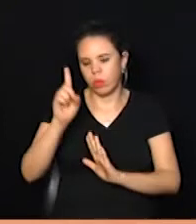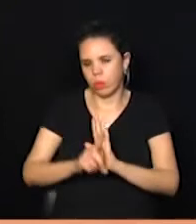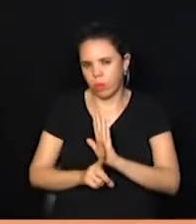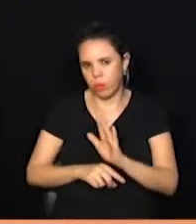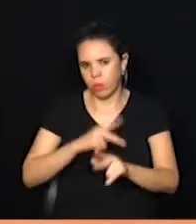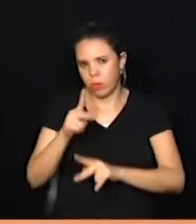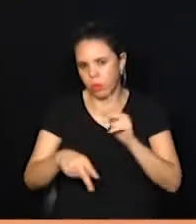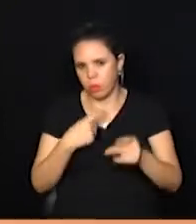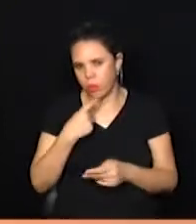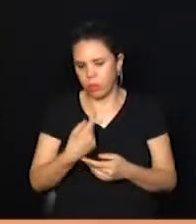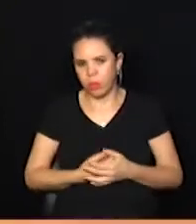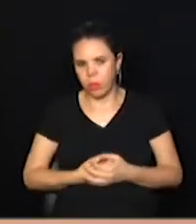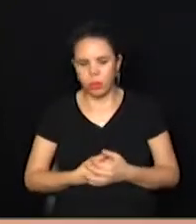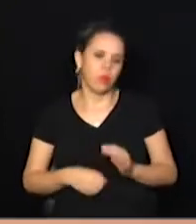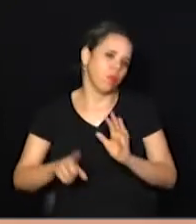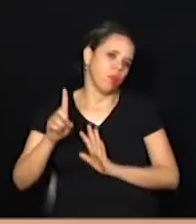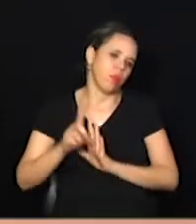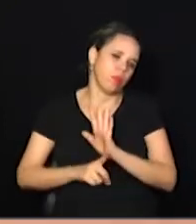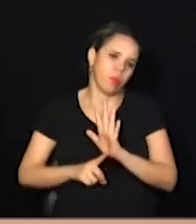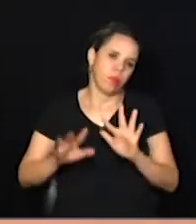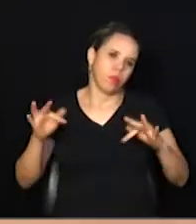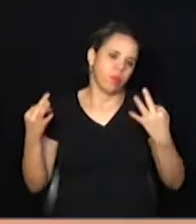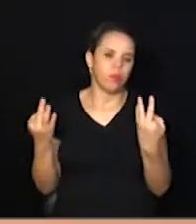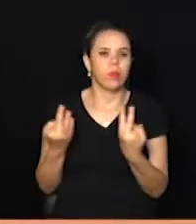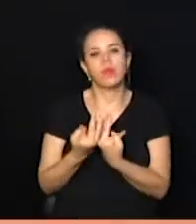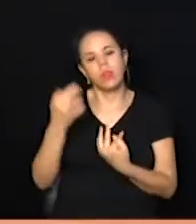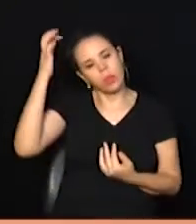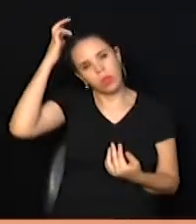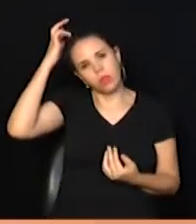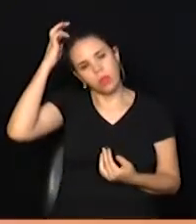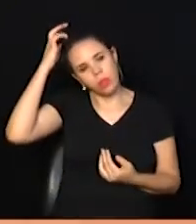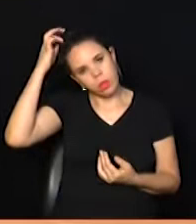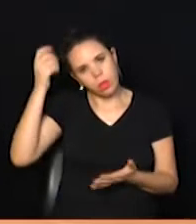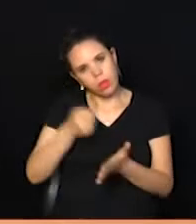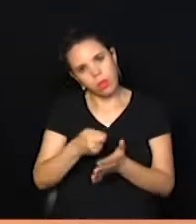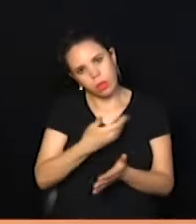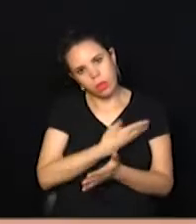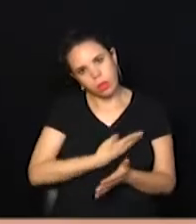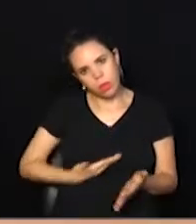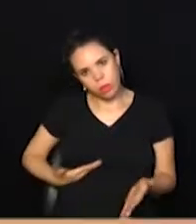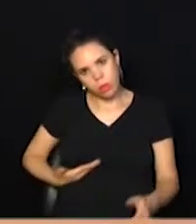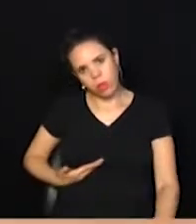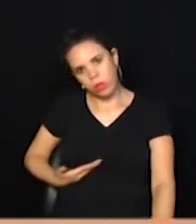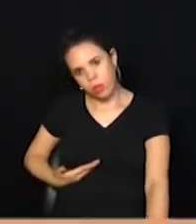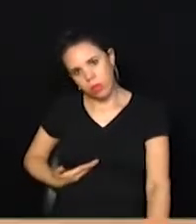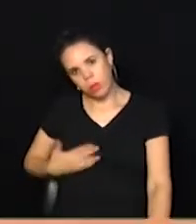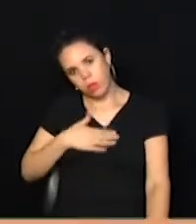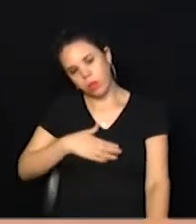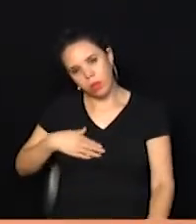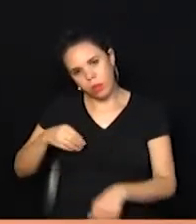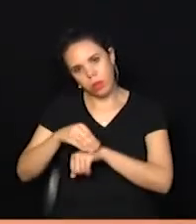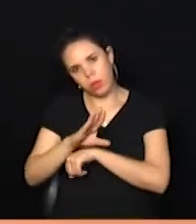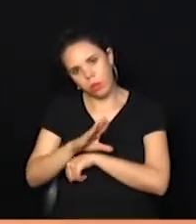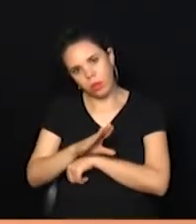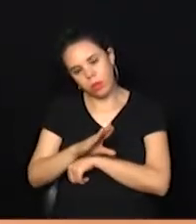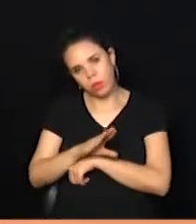povo campineiro, é um direito da família e é um dever do Estado. Então, eu gostaria de deixar aqui o